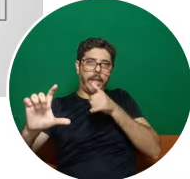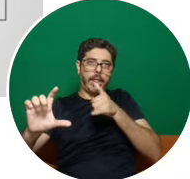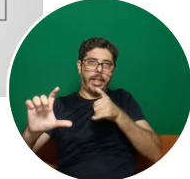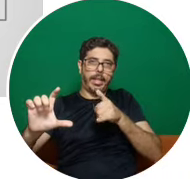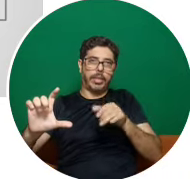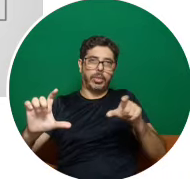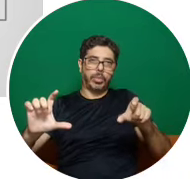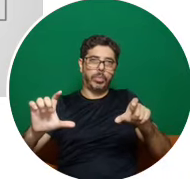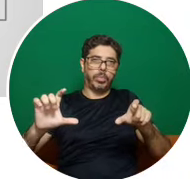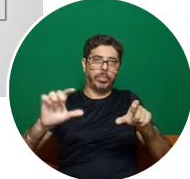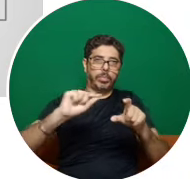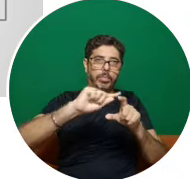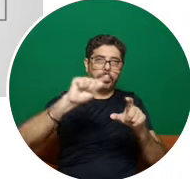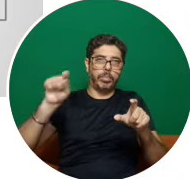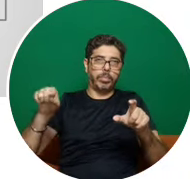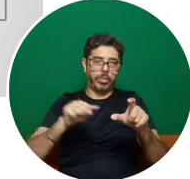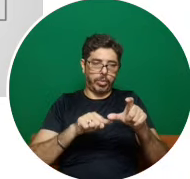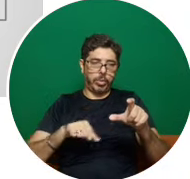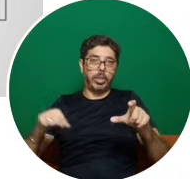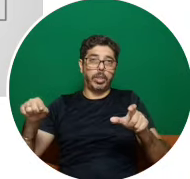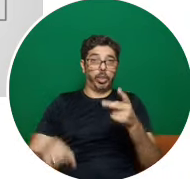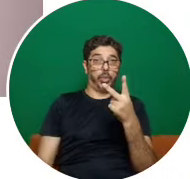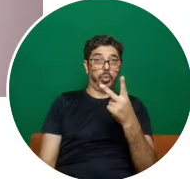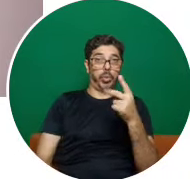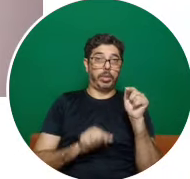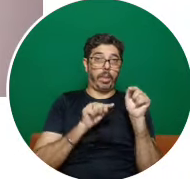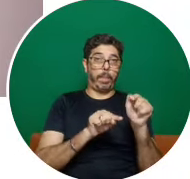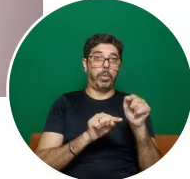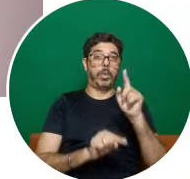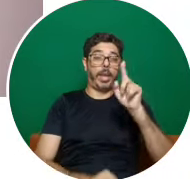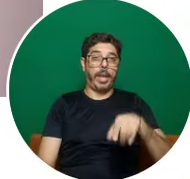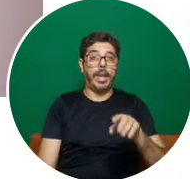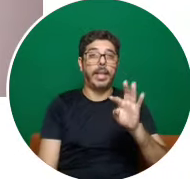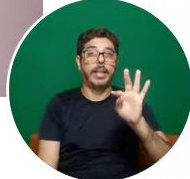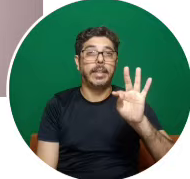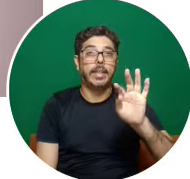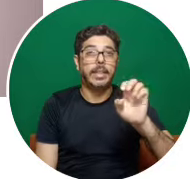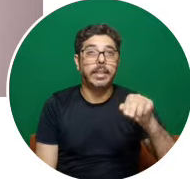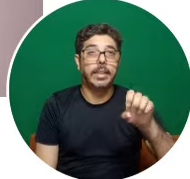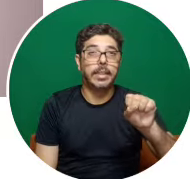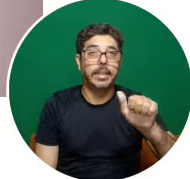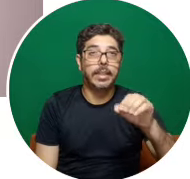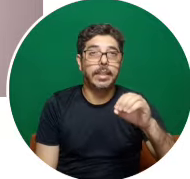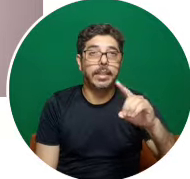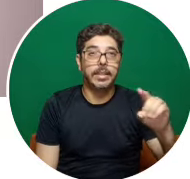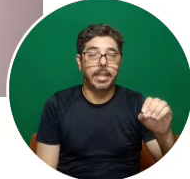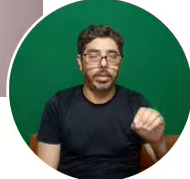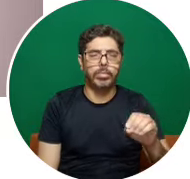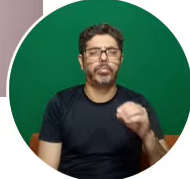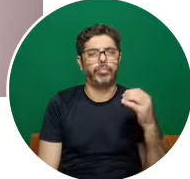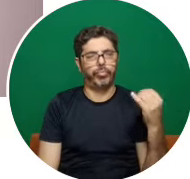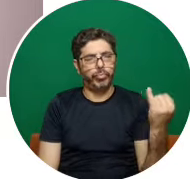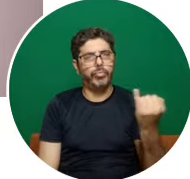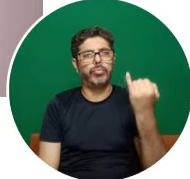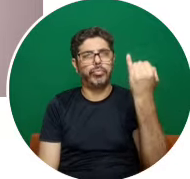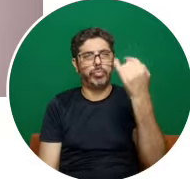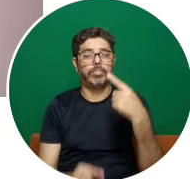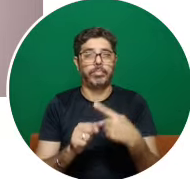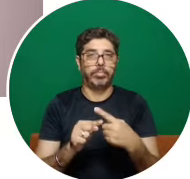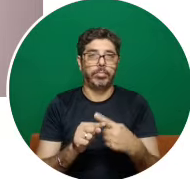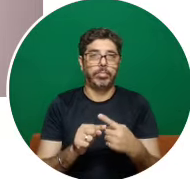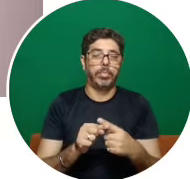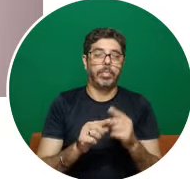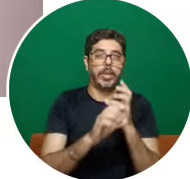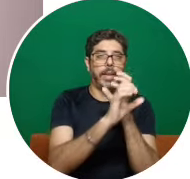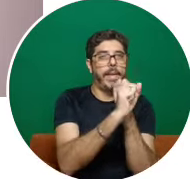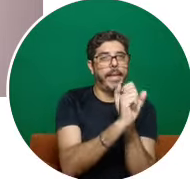dois pontos costuma ser chamada de tensão. Esse conceito é muito útil em cálculos envolvendo energias de partículas carregadas